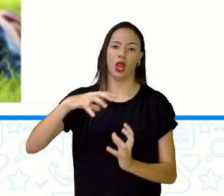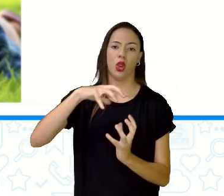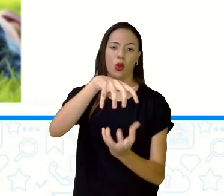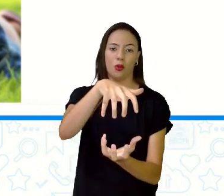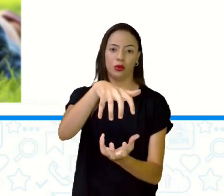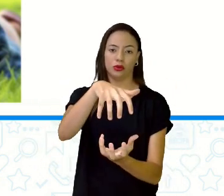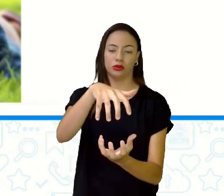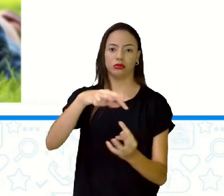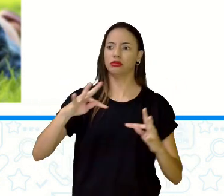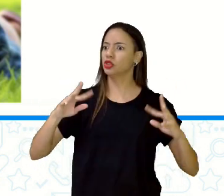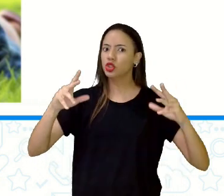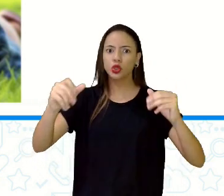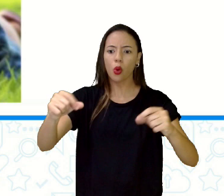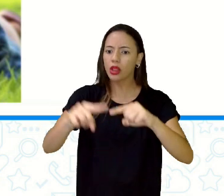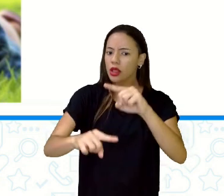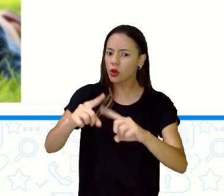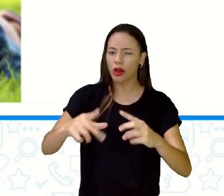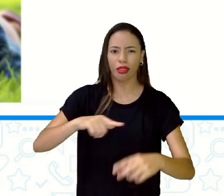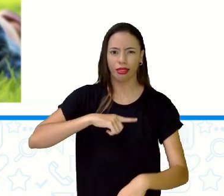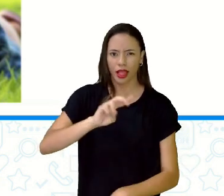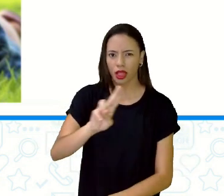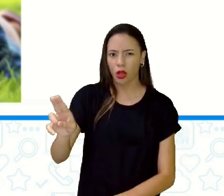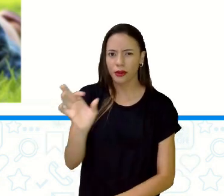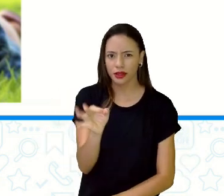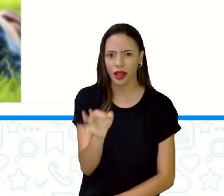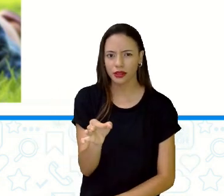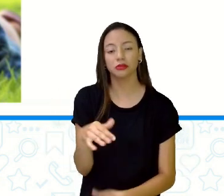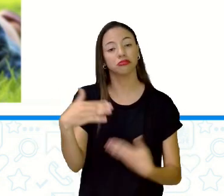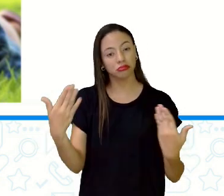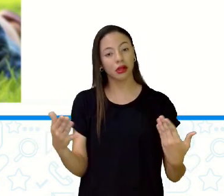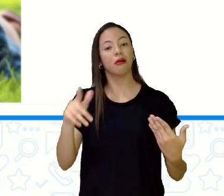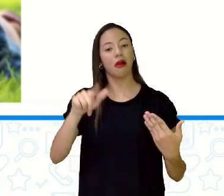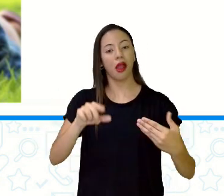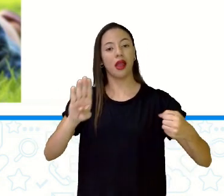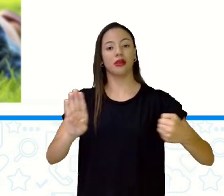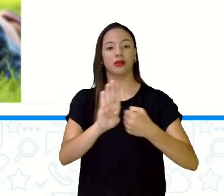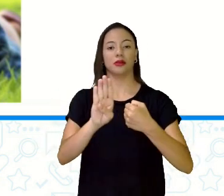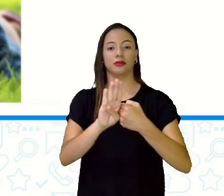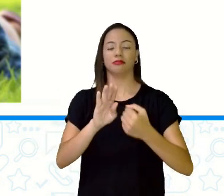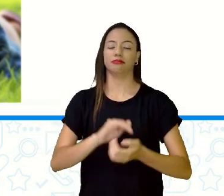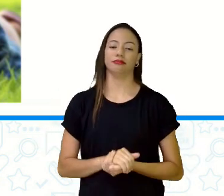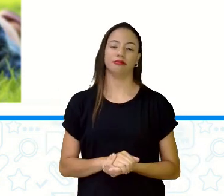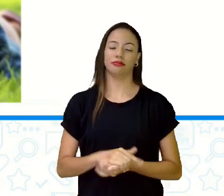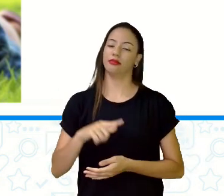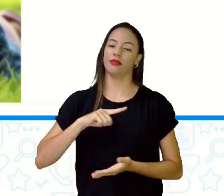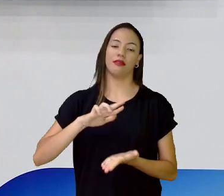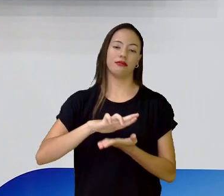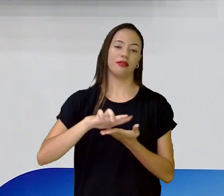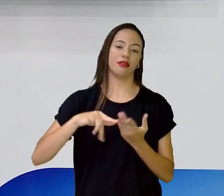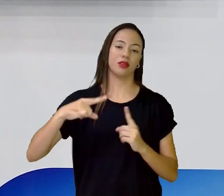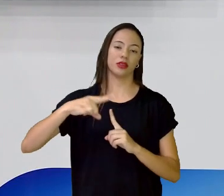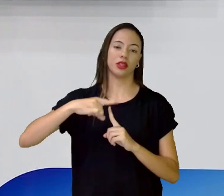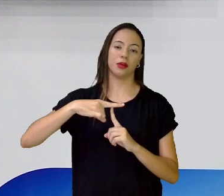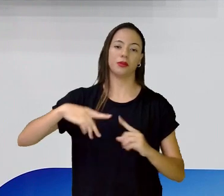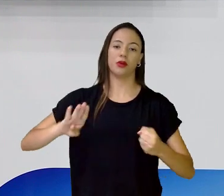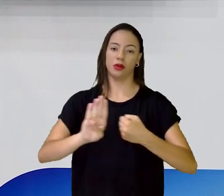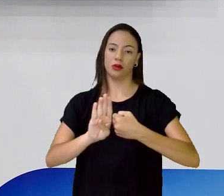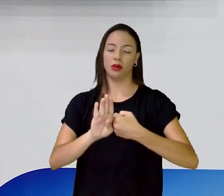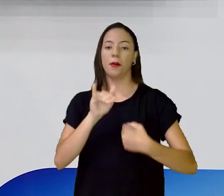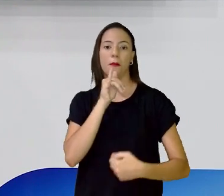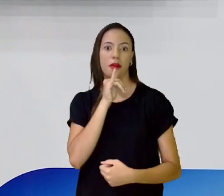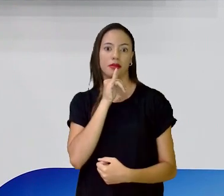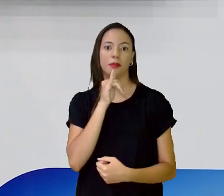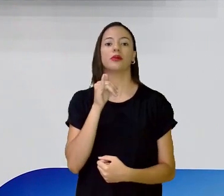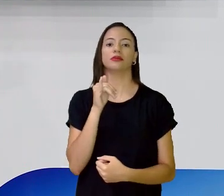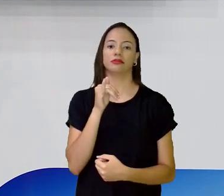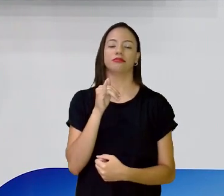as coisas não têm um nome? Então é isso, tá? Agora, existem vários tipos de substantivo. Como